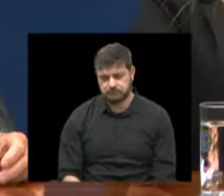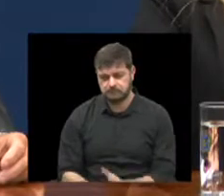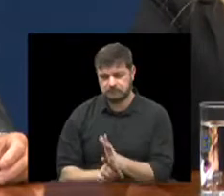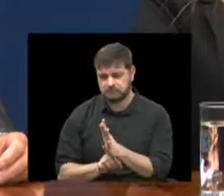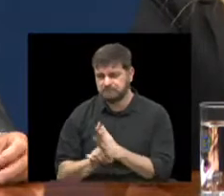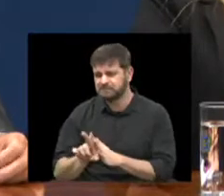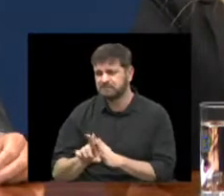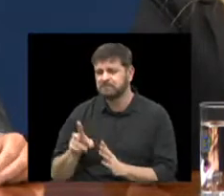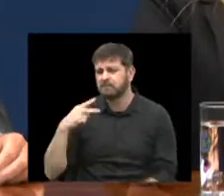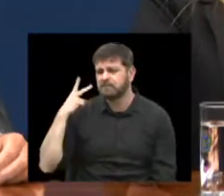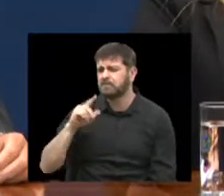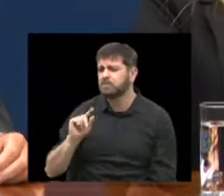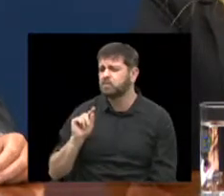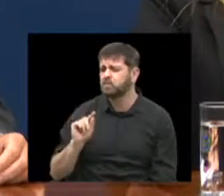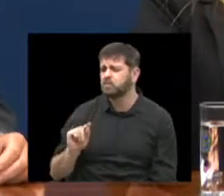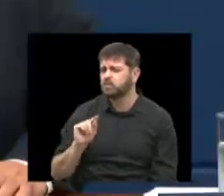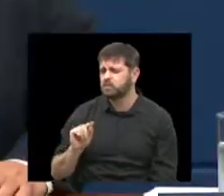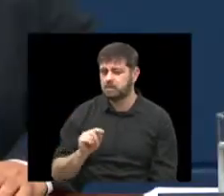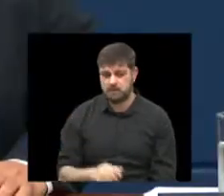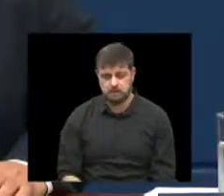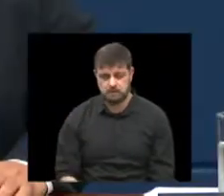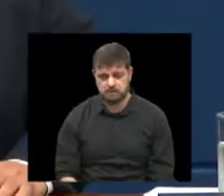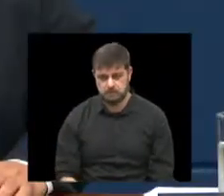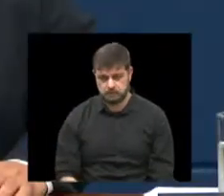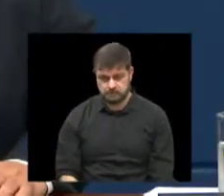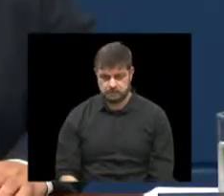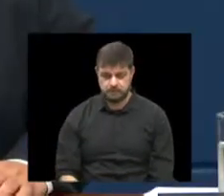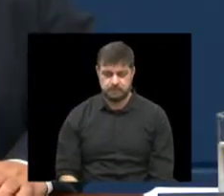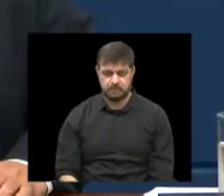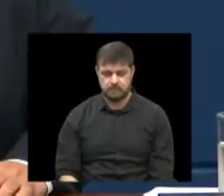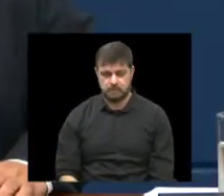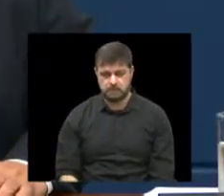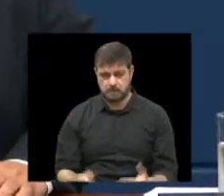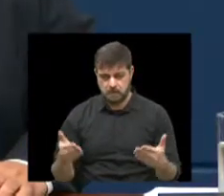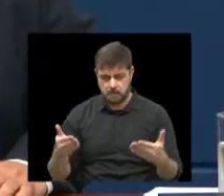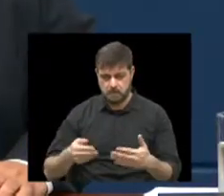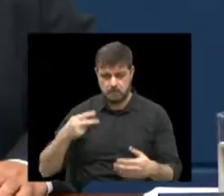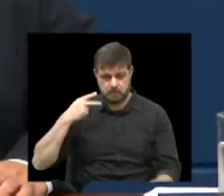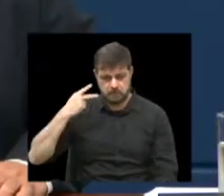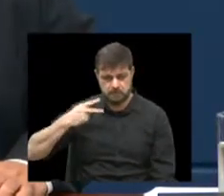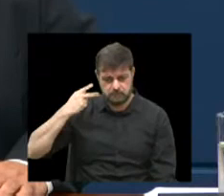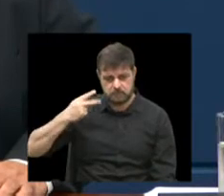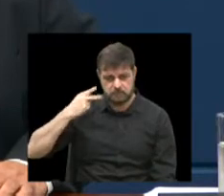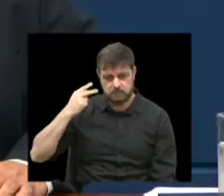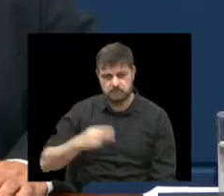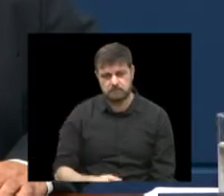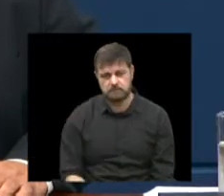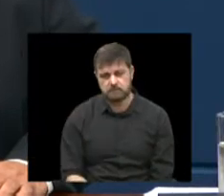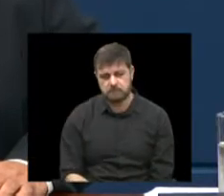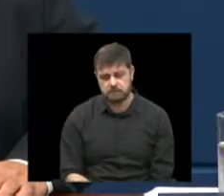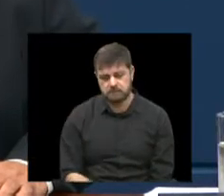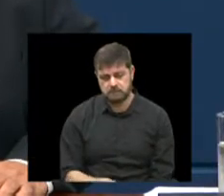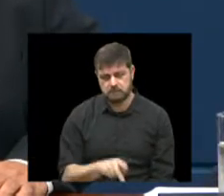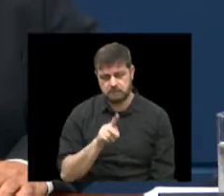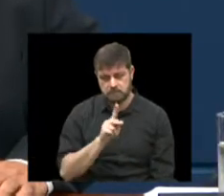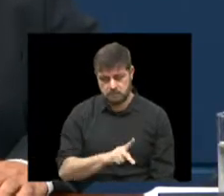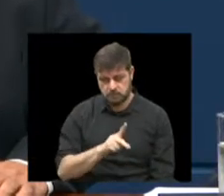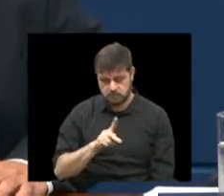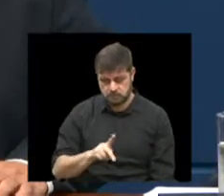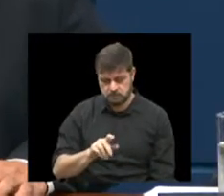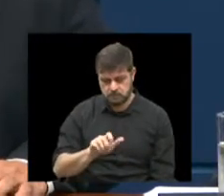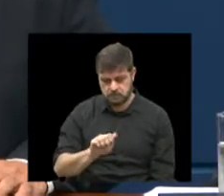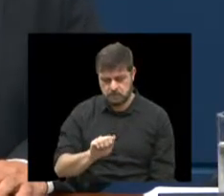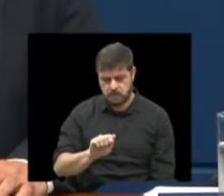vereador inscrito, por gentileza, Ailton da Farmácia. Senhor presidente Gilberto Vermelho, o próximo vereador inscrito é o professor